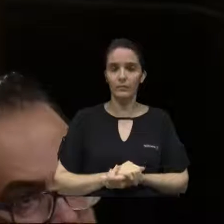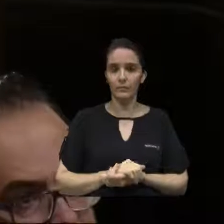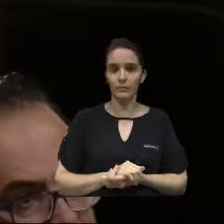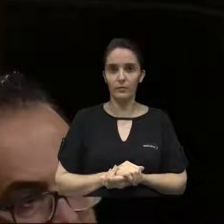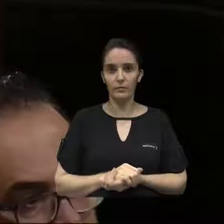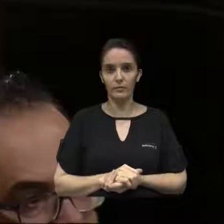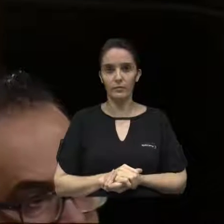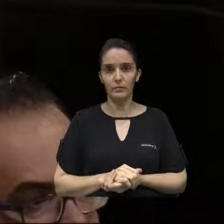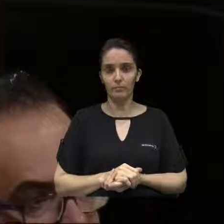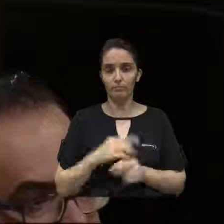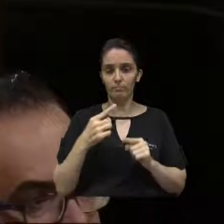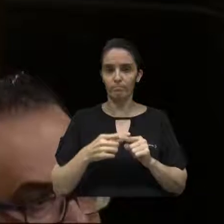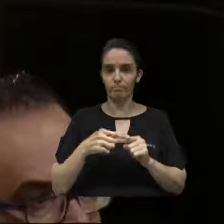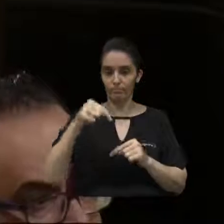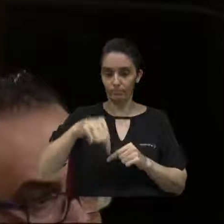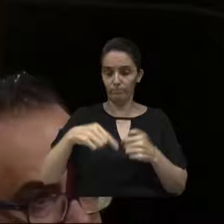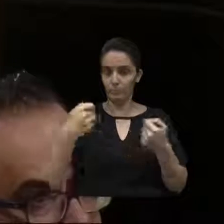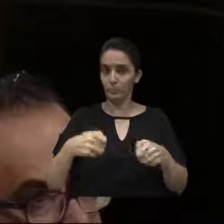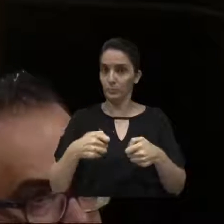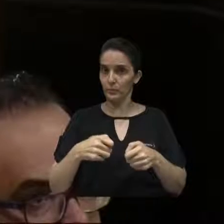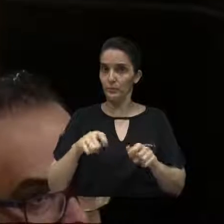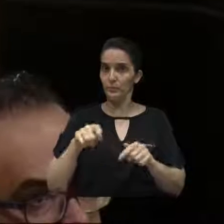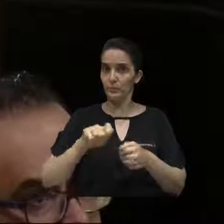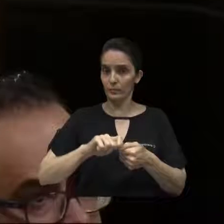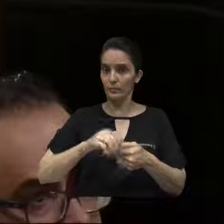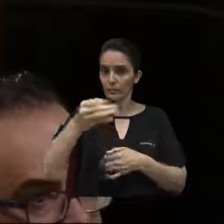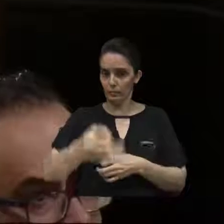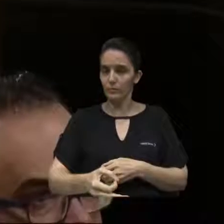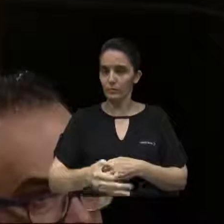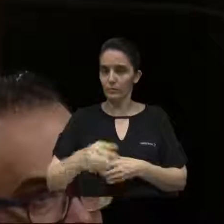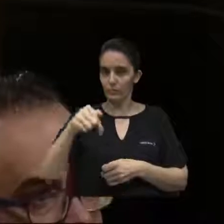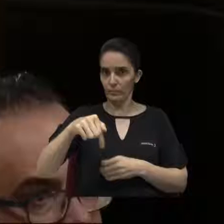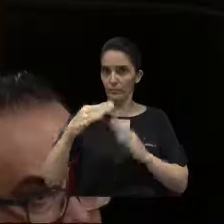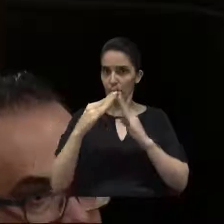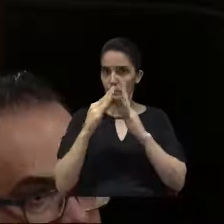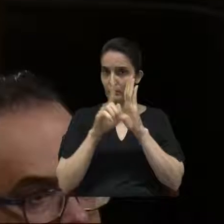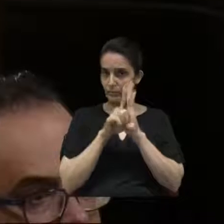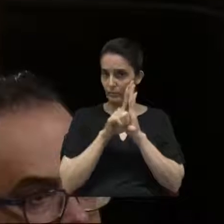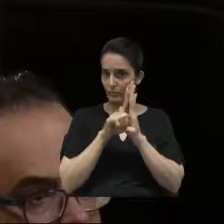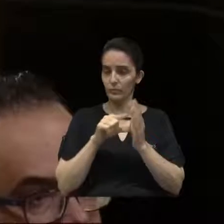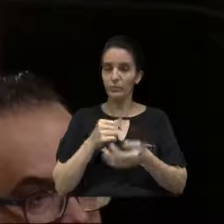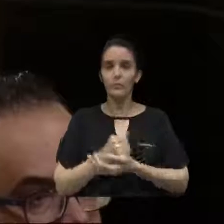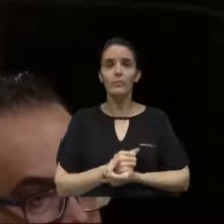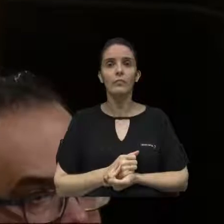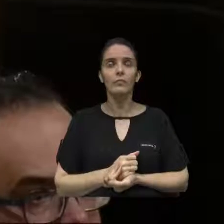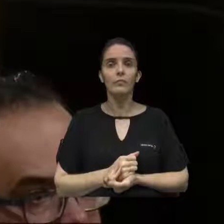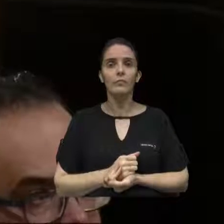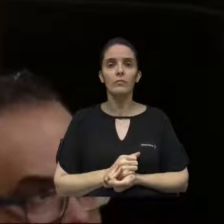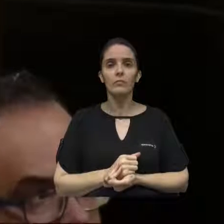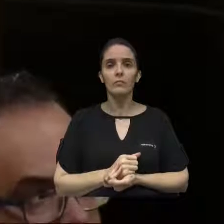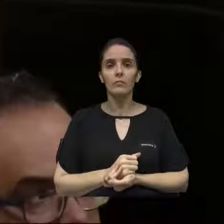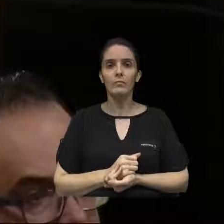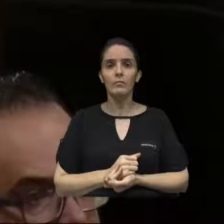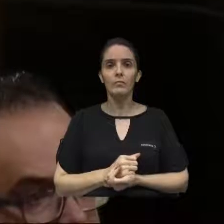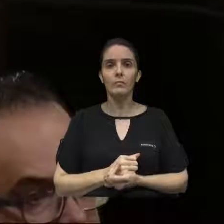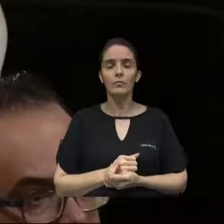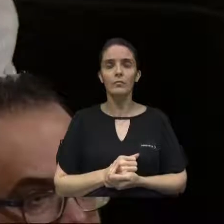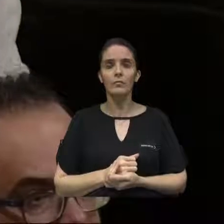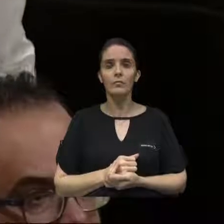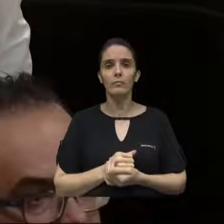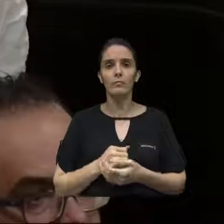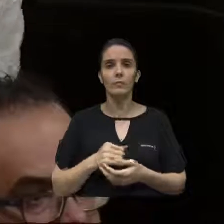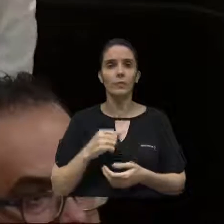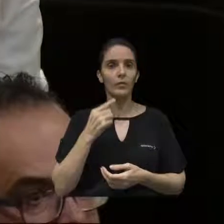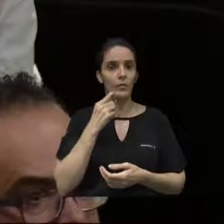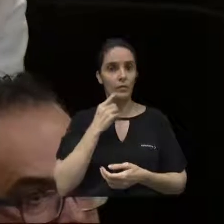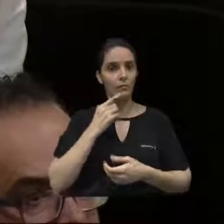coisa correta, porque aqui se trata de uma casa de leis. Você gostaria de um... Não, uma parte? Sim. Vereador Helder, gostaria de parabenizar a